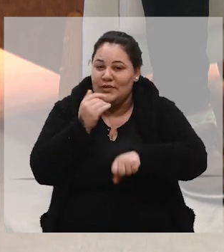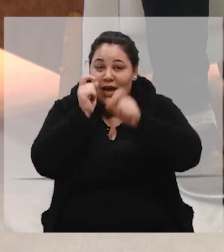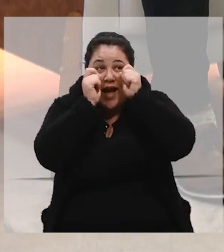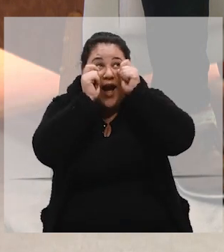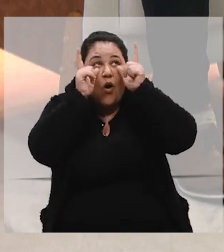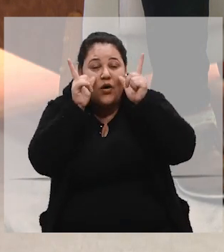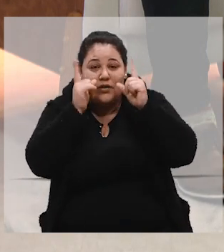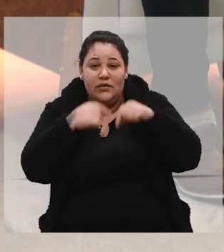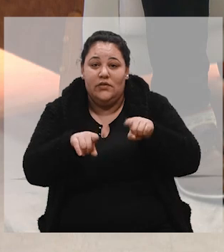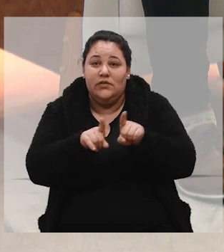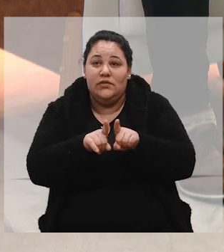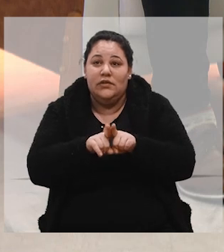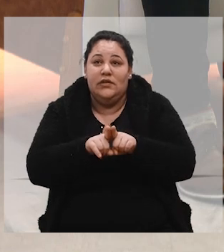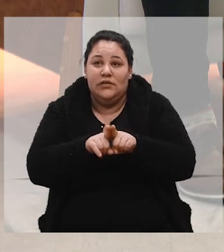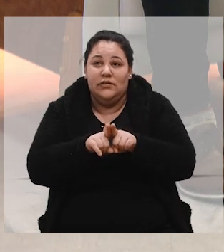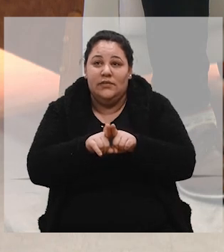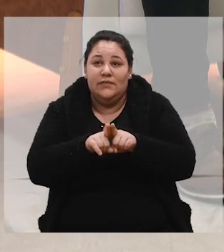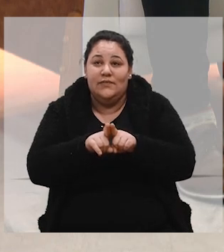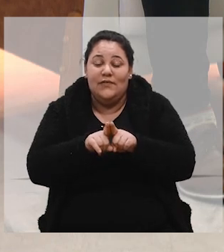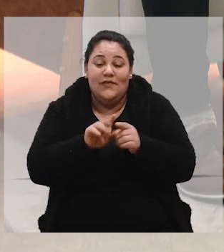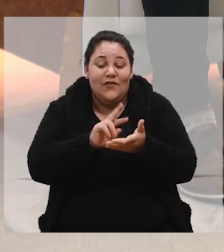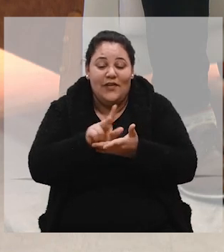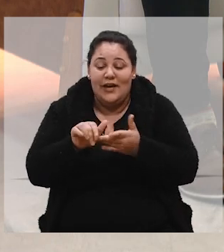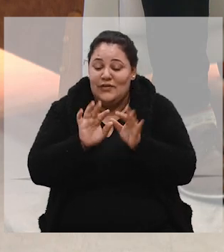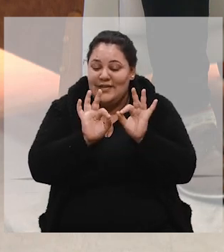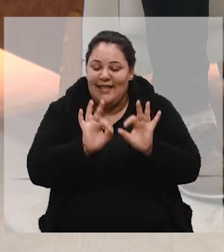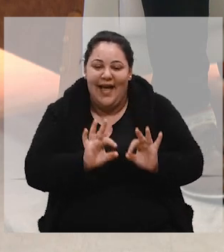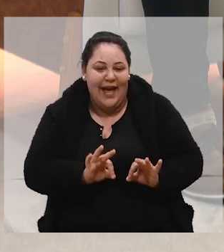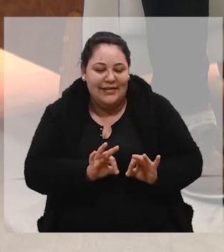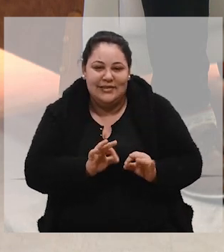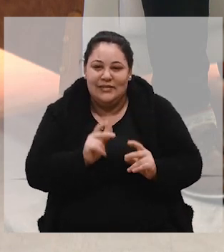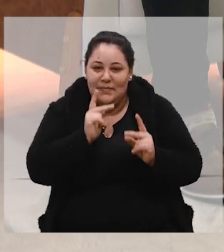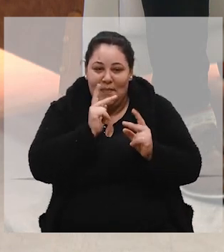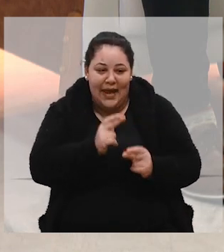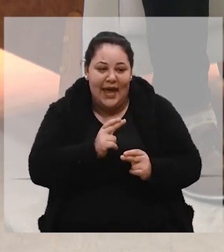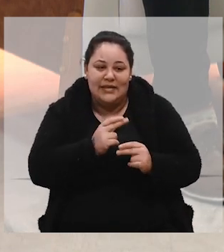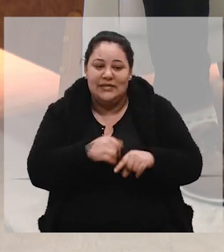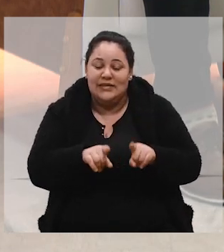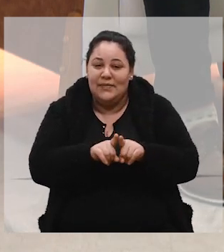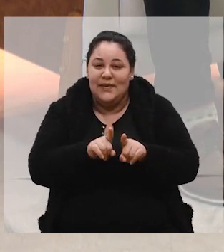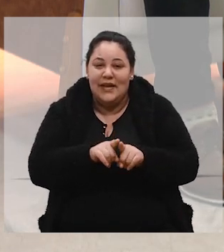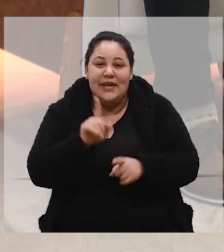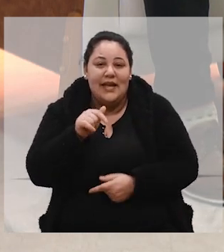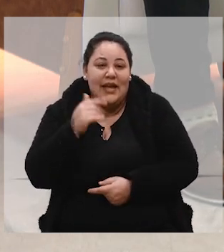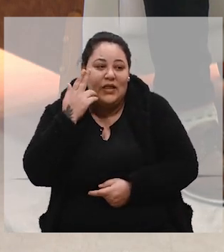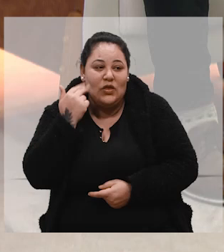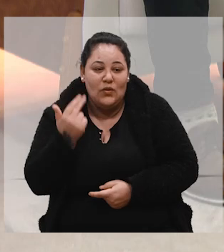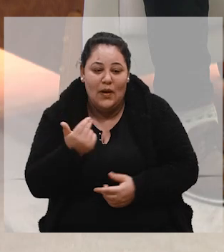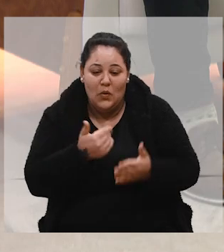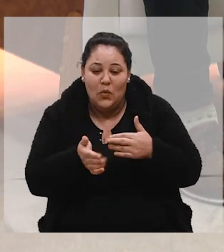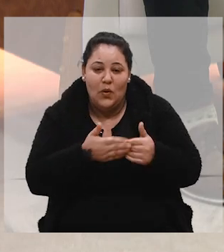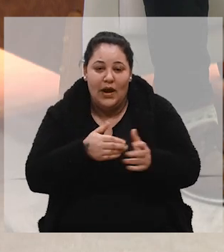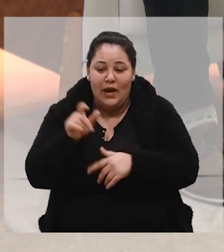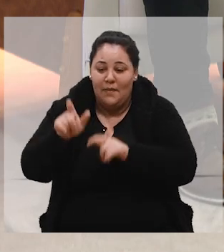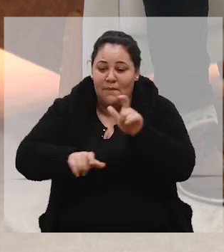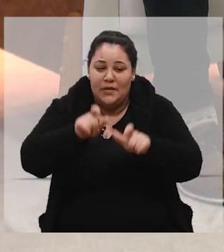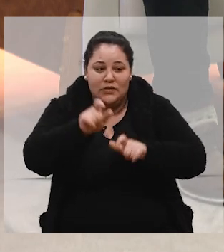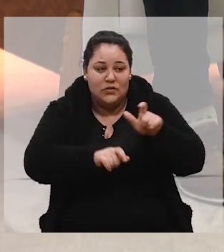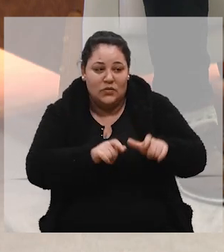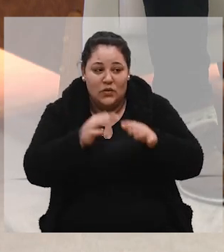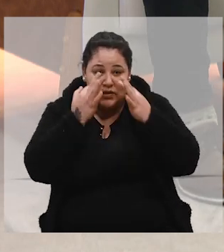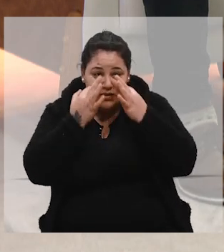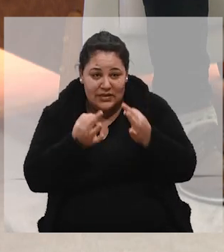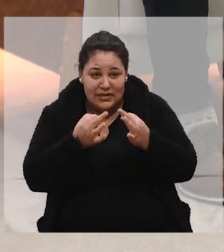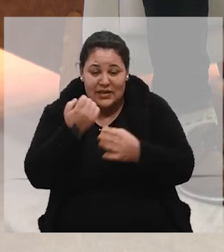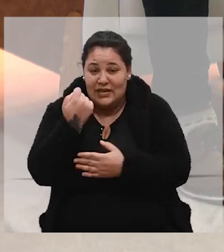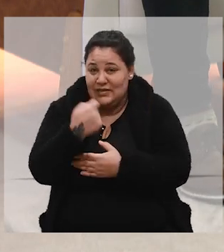hora de almoçar, de acordar, né? São várias questões que parece assim normal que qualquer pessoa vai